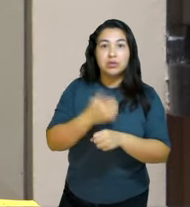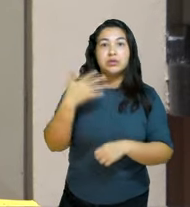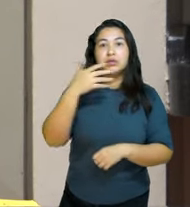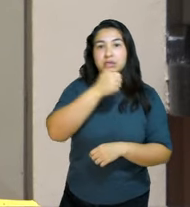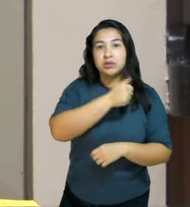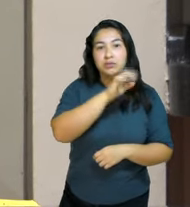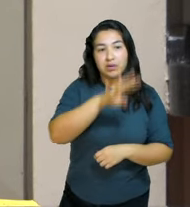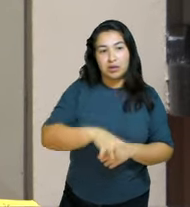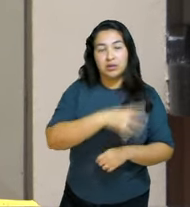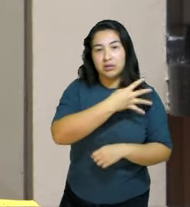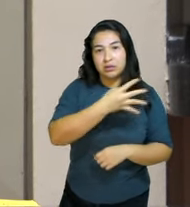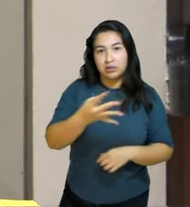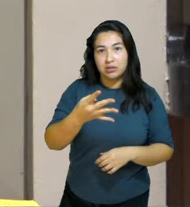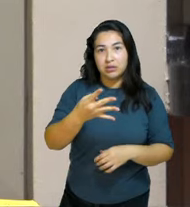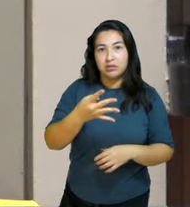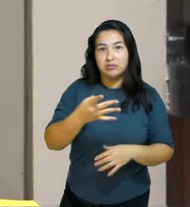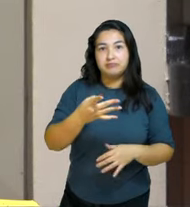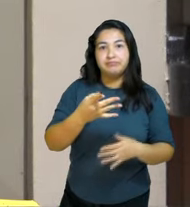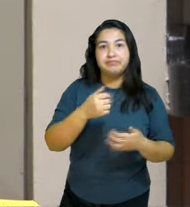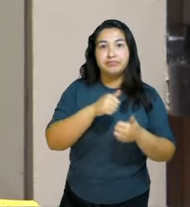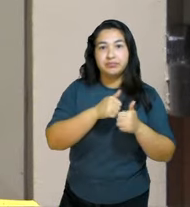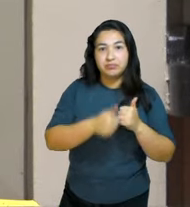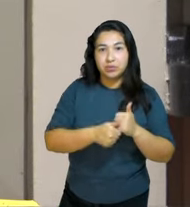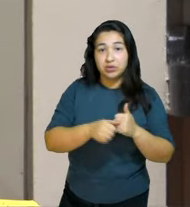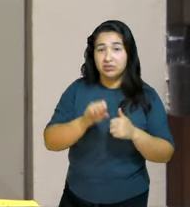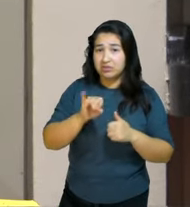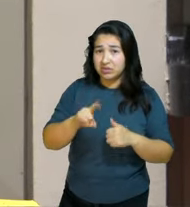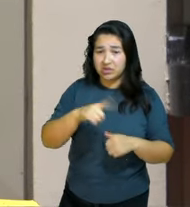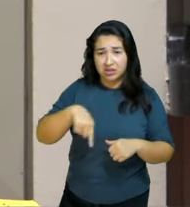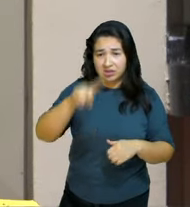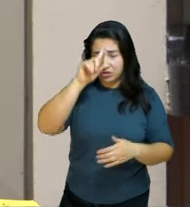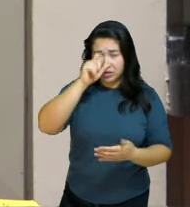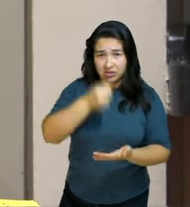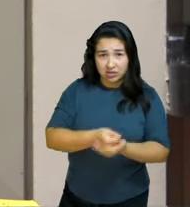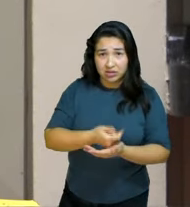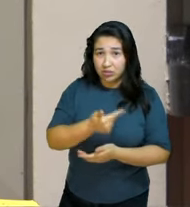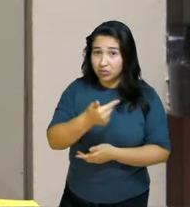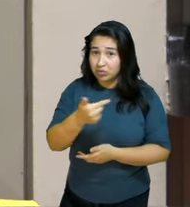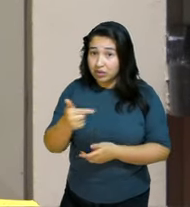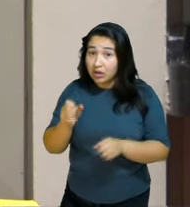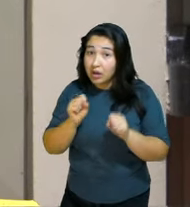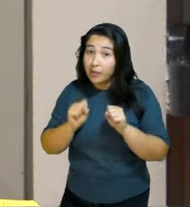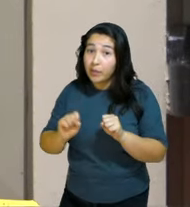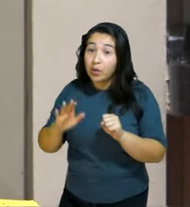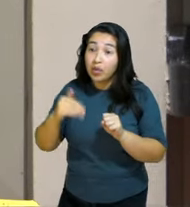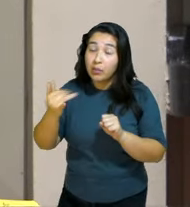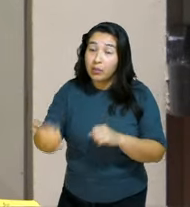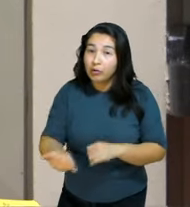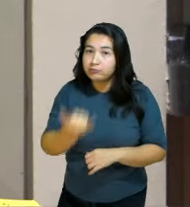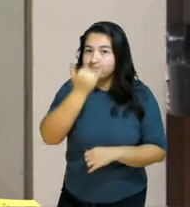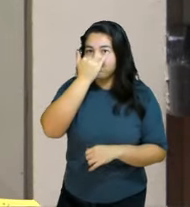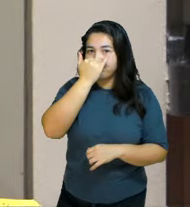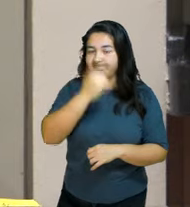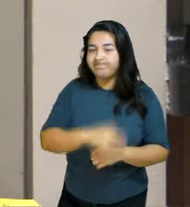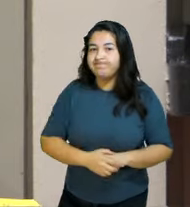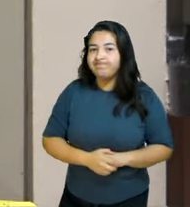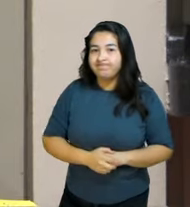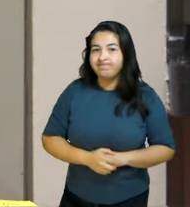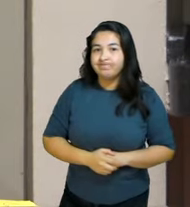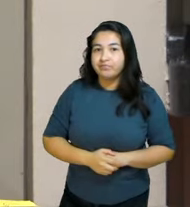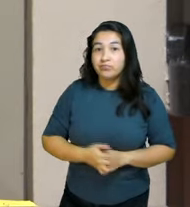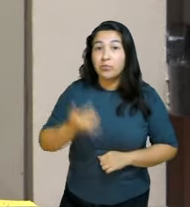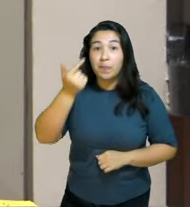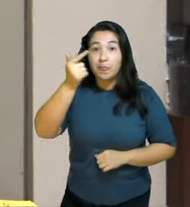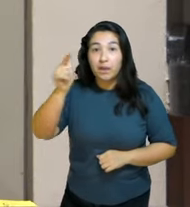gente não tomar nenhuma atitude, a gente vai ter problemas na próxima competição do calendário do FESPORT. Além disso, gostaria de também dar